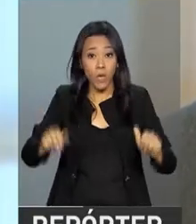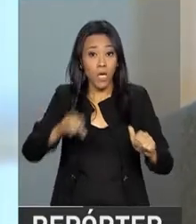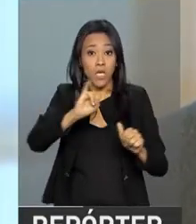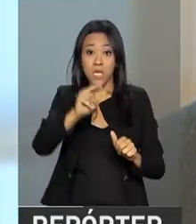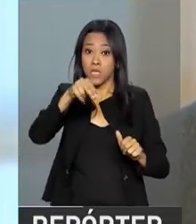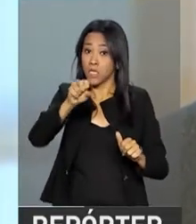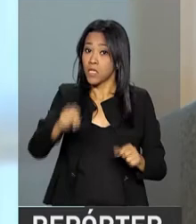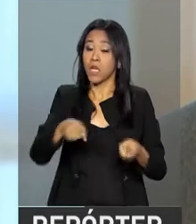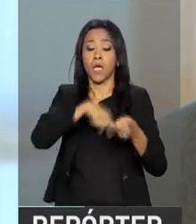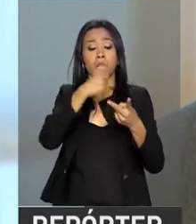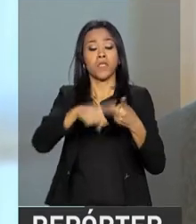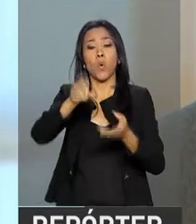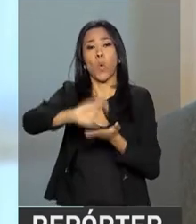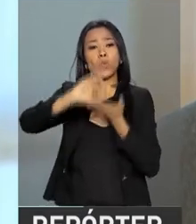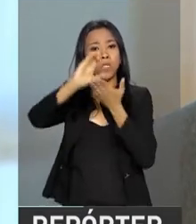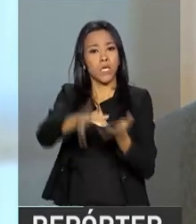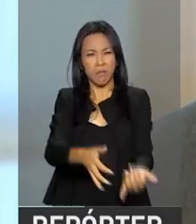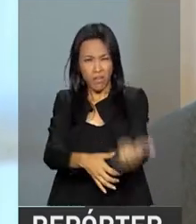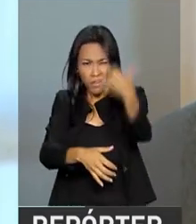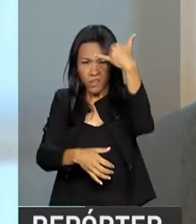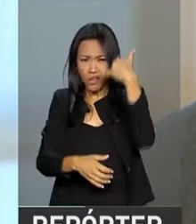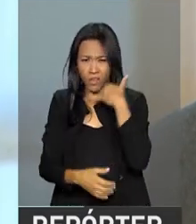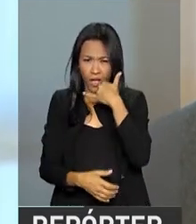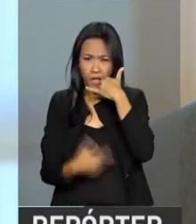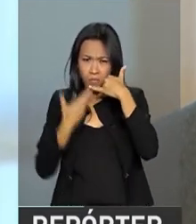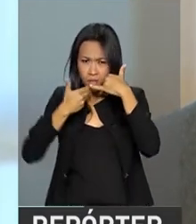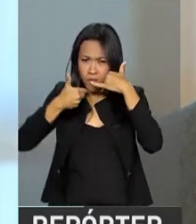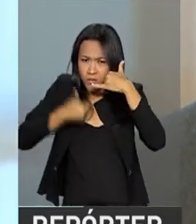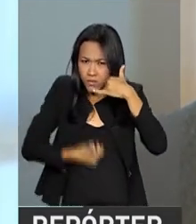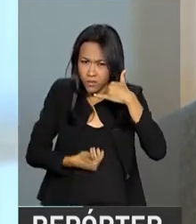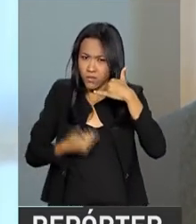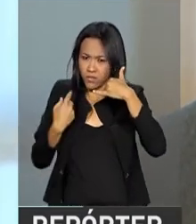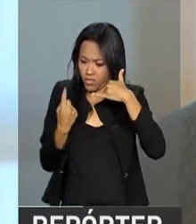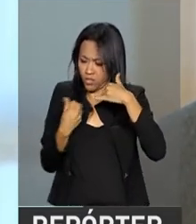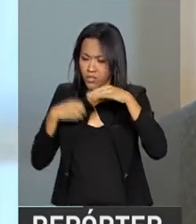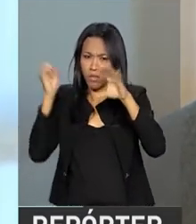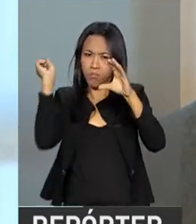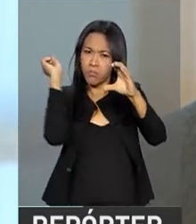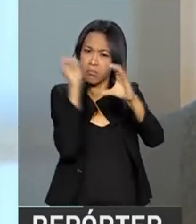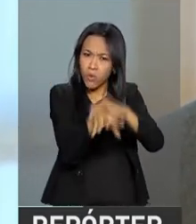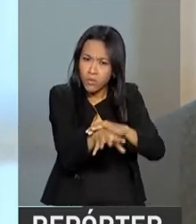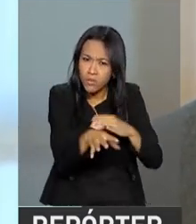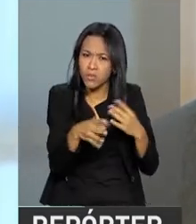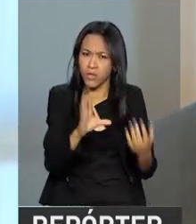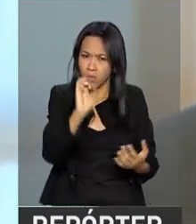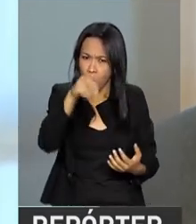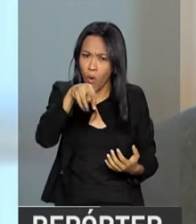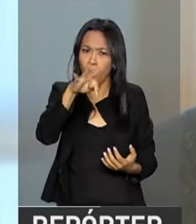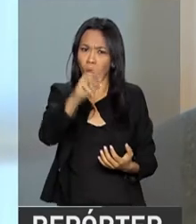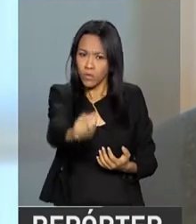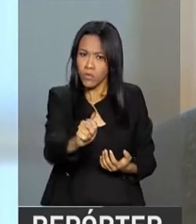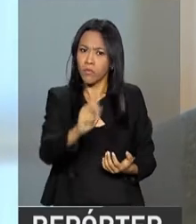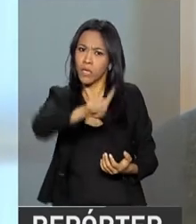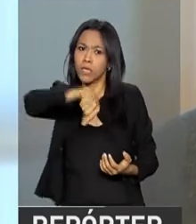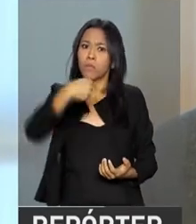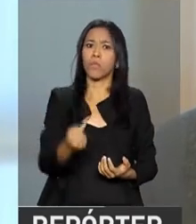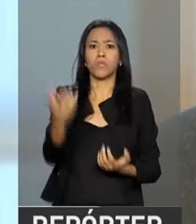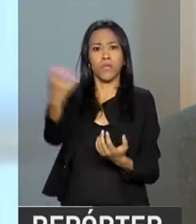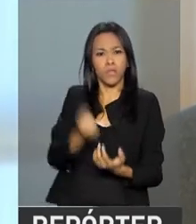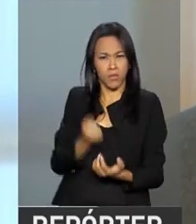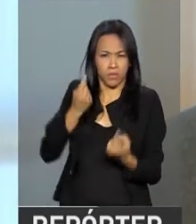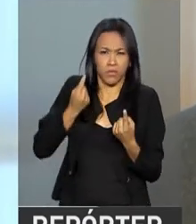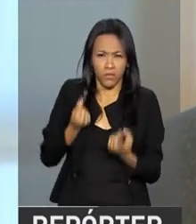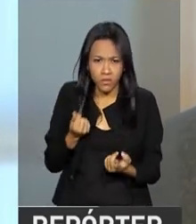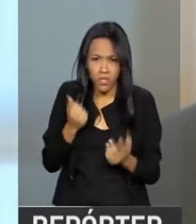conselho de previdência vai ligar para alguém solicitando que se deposite o dinheiro uma determinada conta para que a pessoa vem recebendo tanto